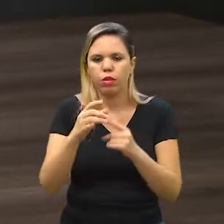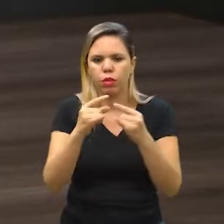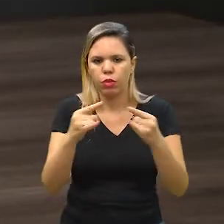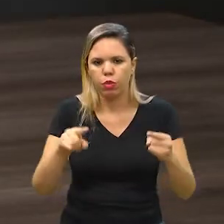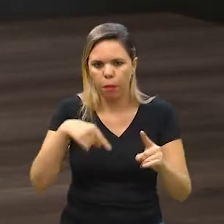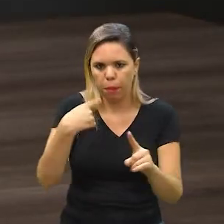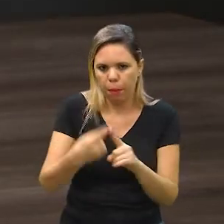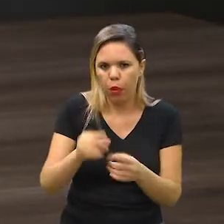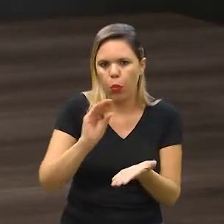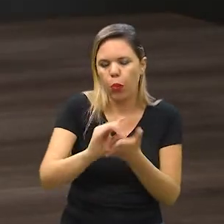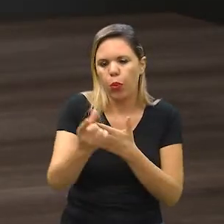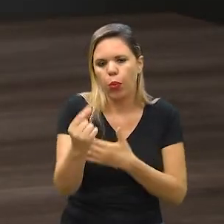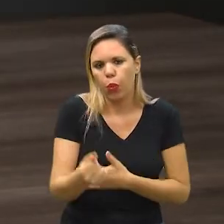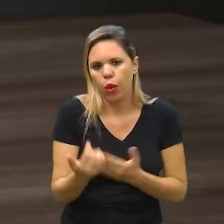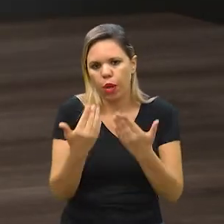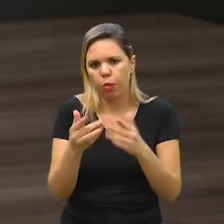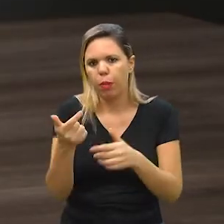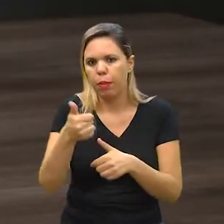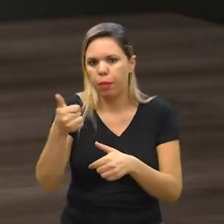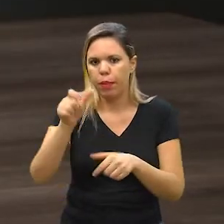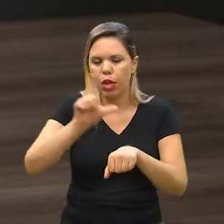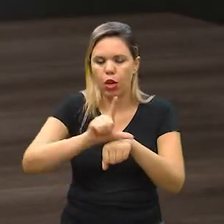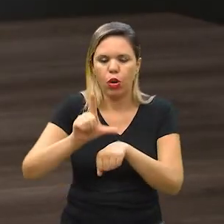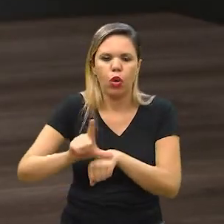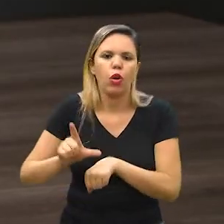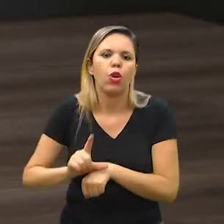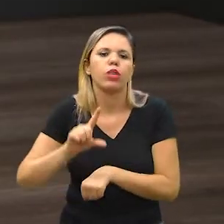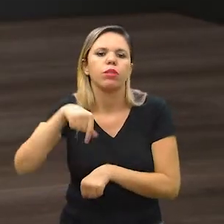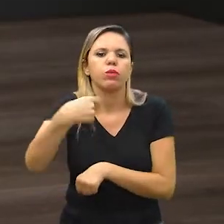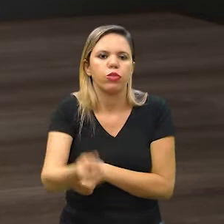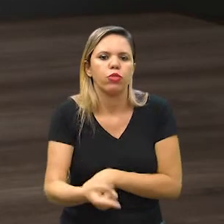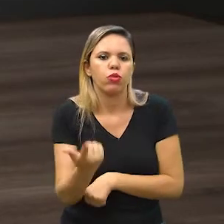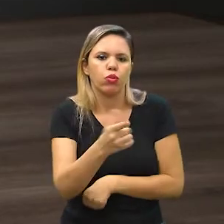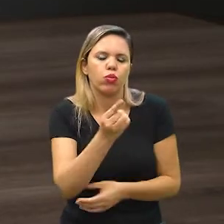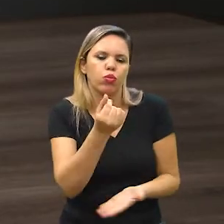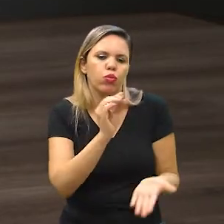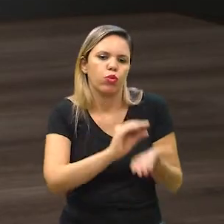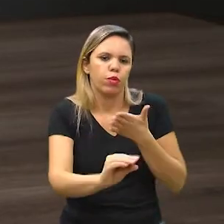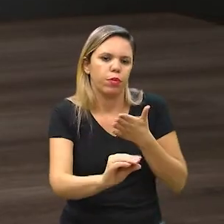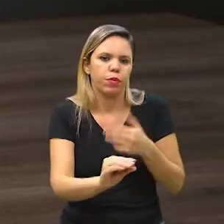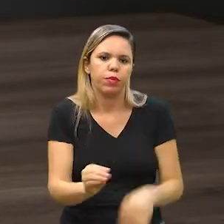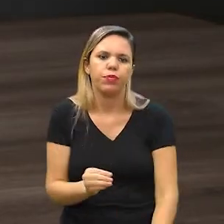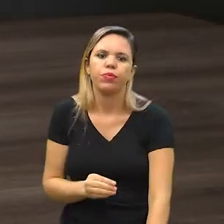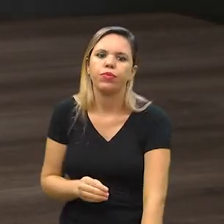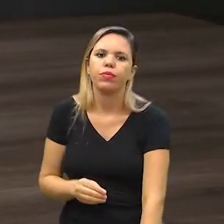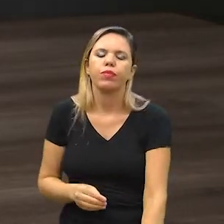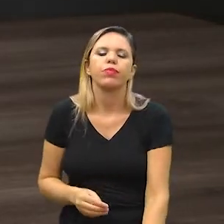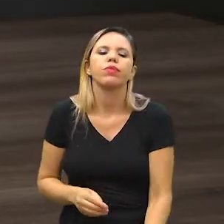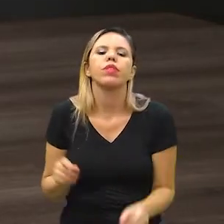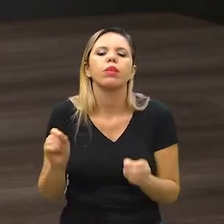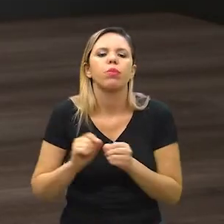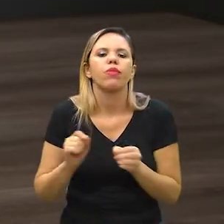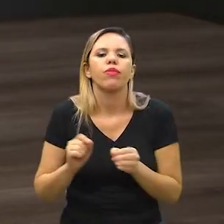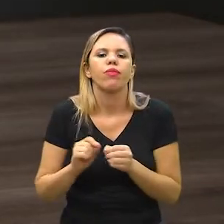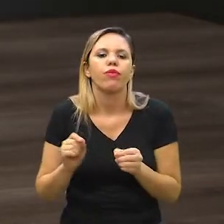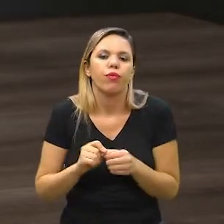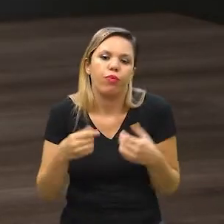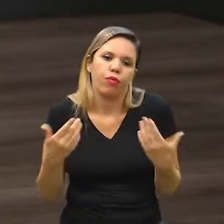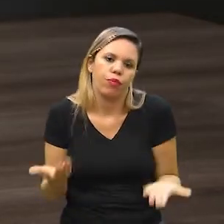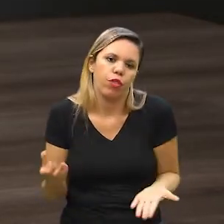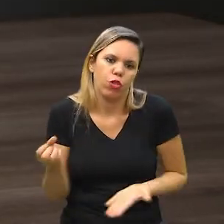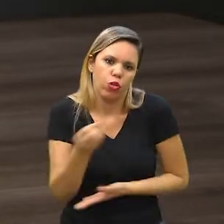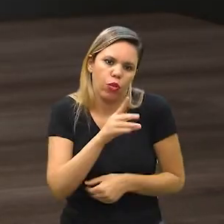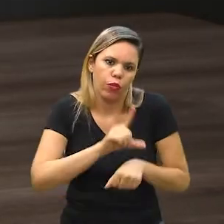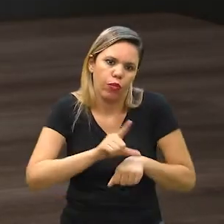fizeram mais investimentos para abrir a primeira loja e depois outro investimento para fazer, né, para essa